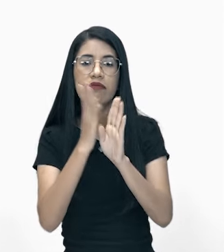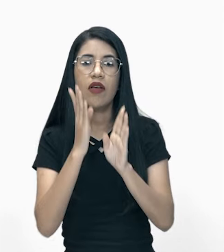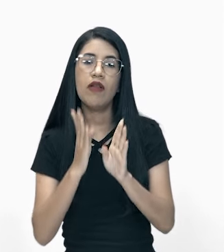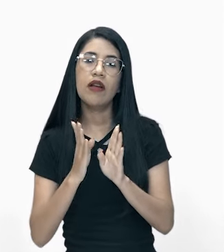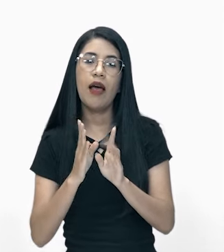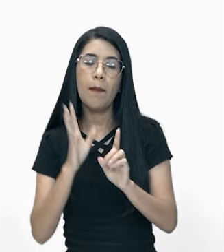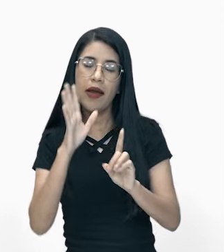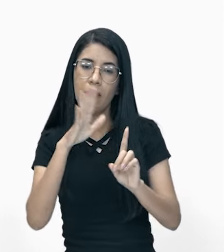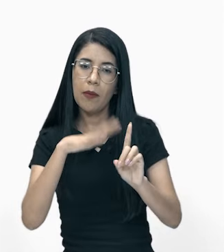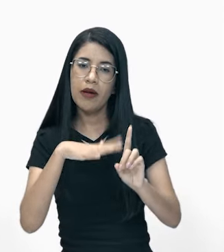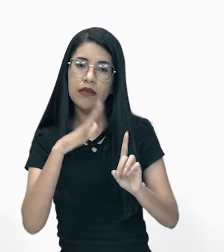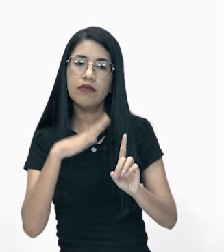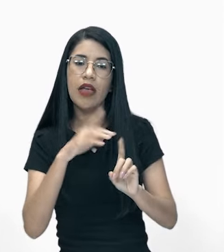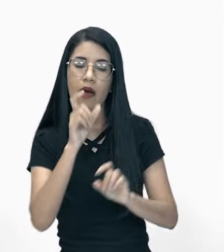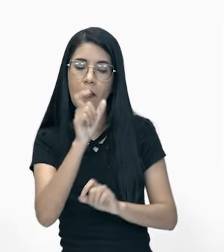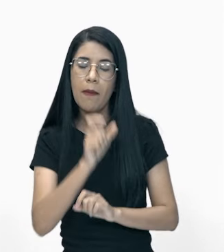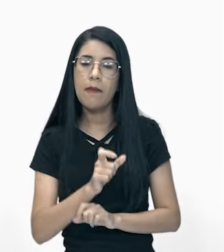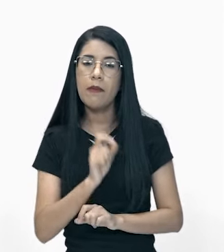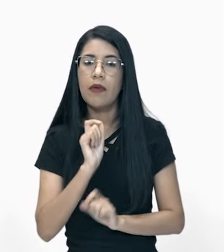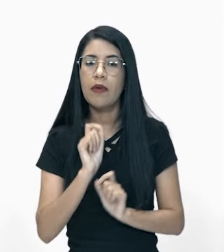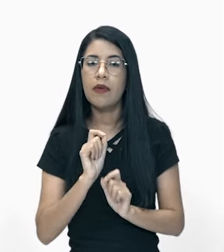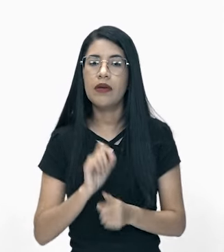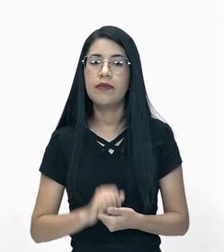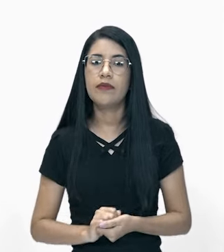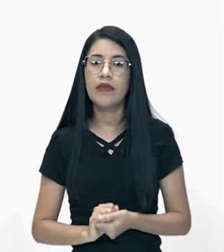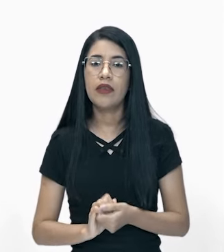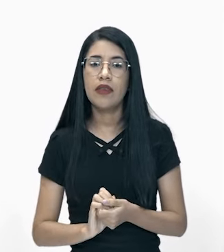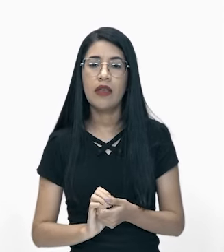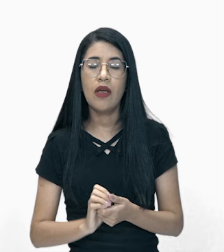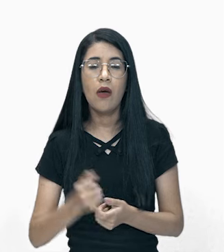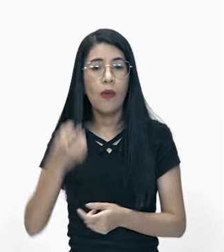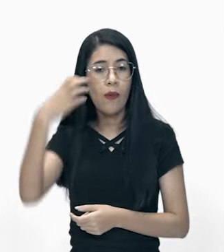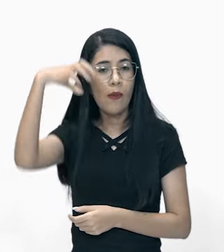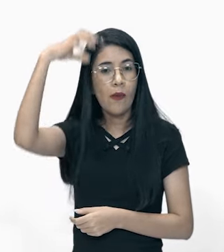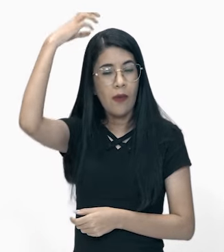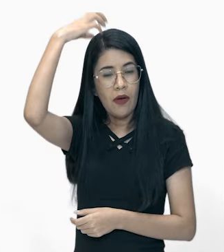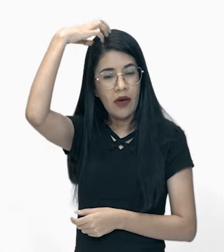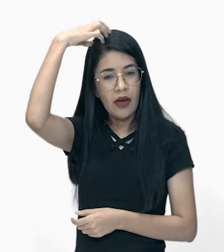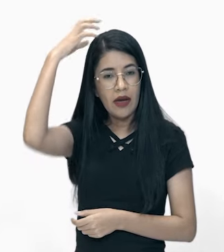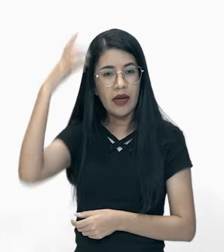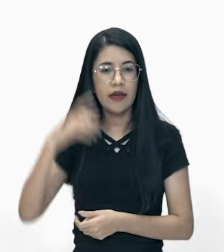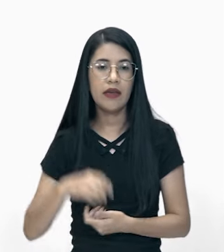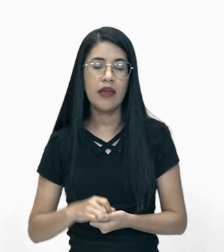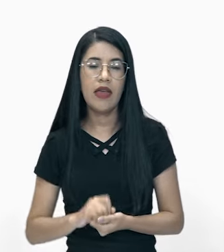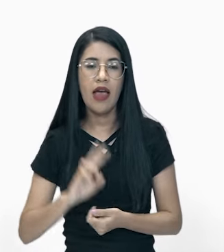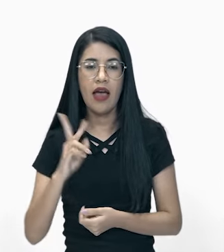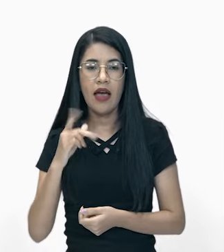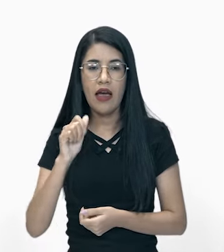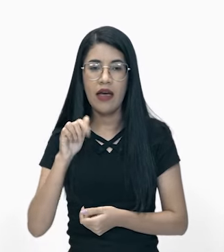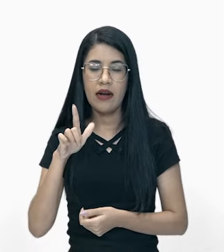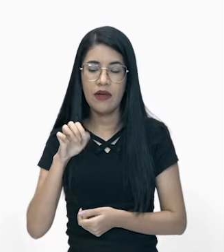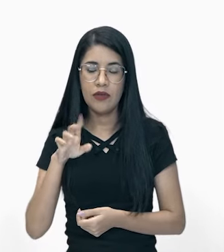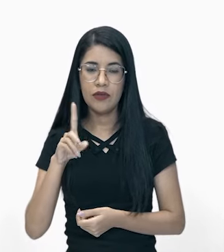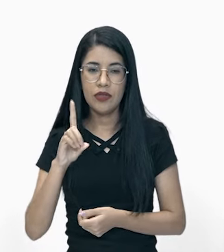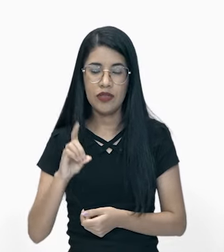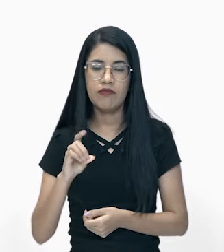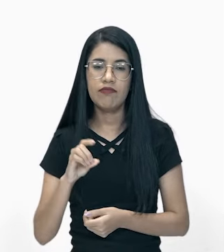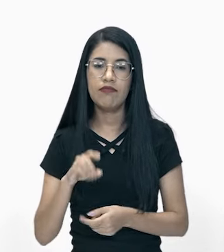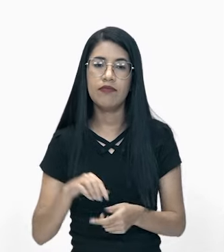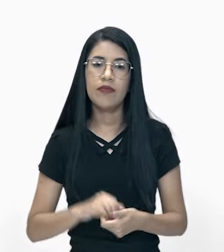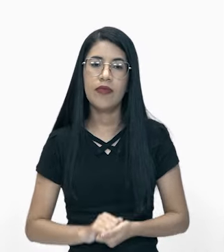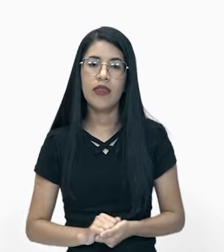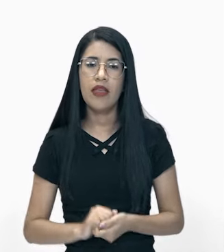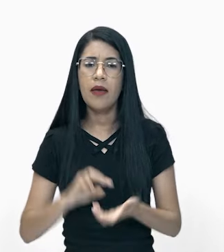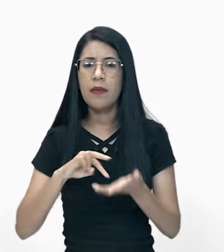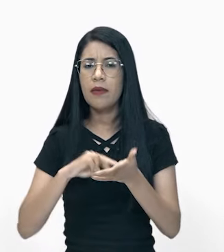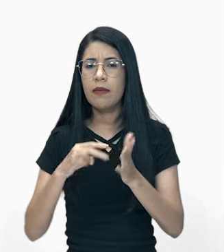homenagem a quem? De quem, aliás? Ao rei dinamarquês Harald, que é conhecido como Bluetooth. Mas o que é o